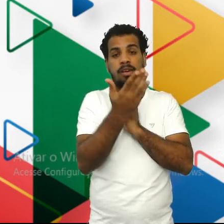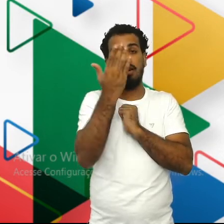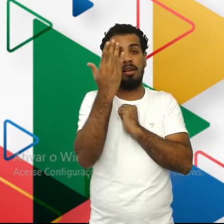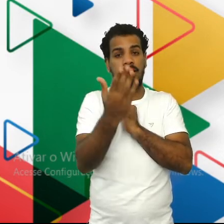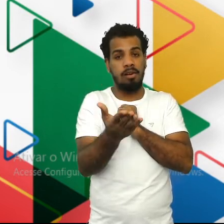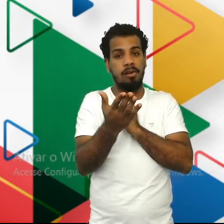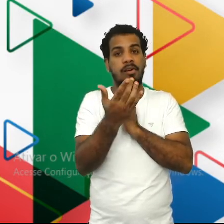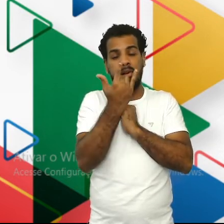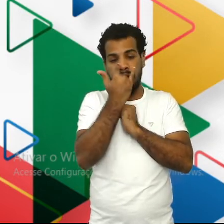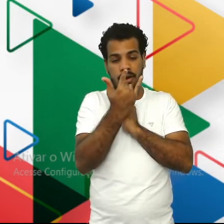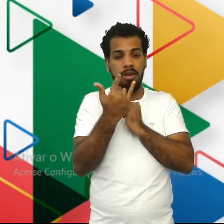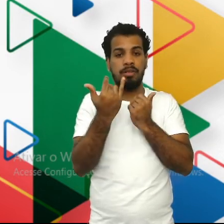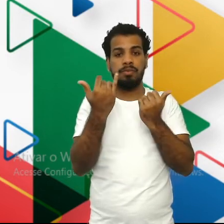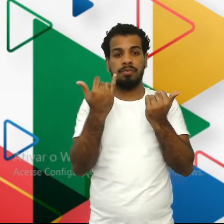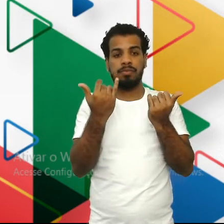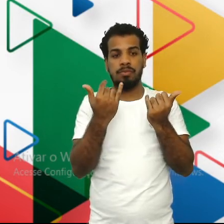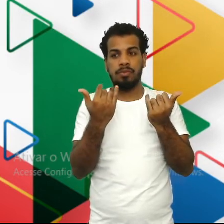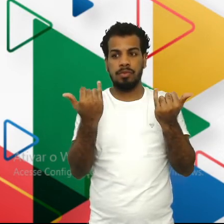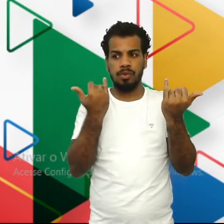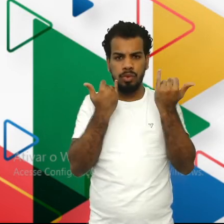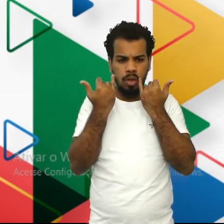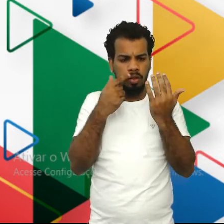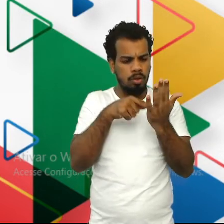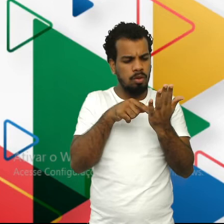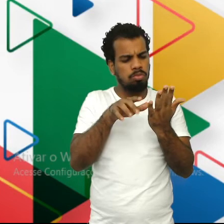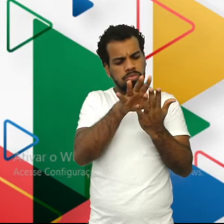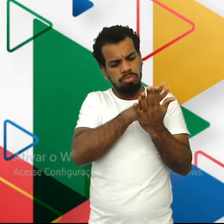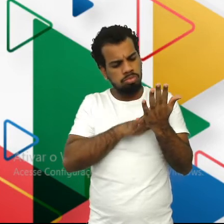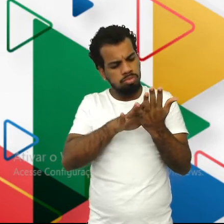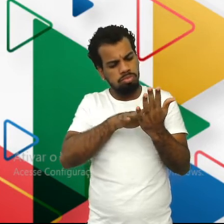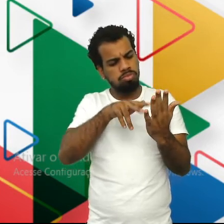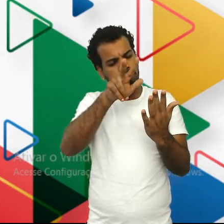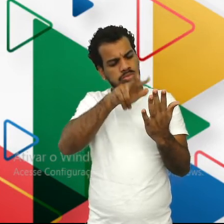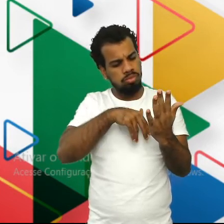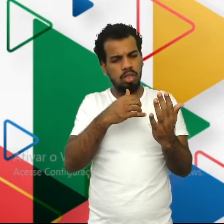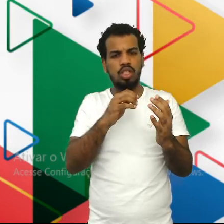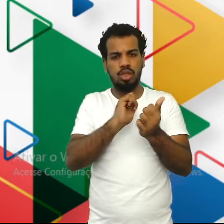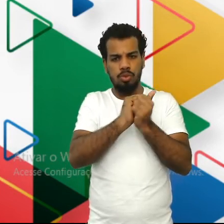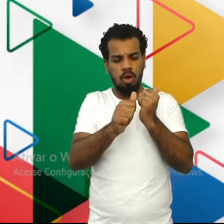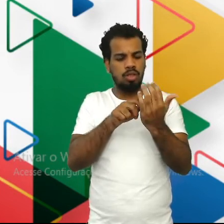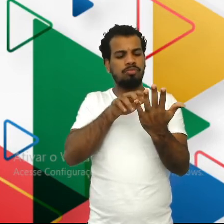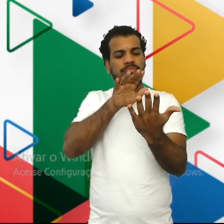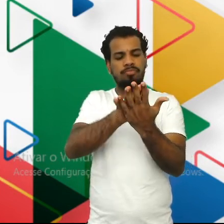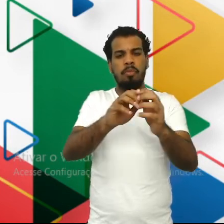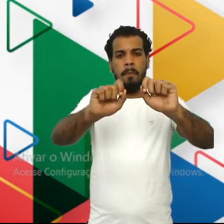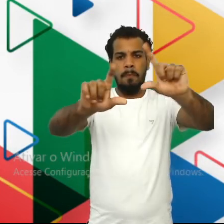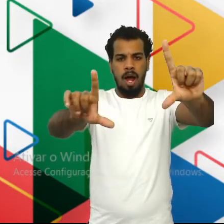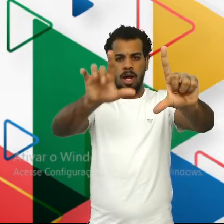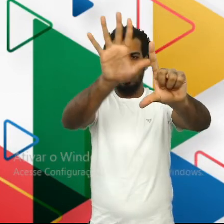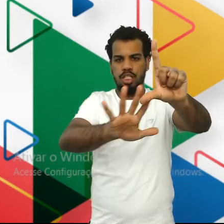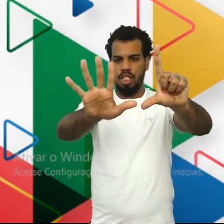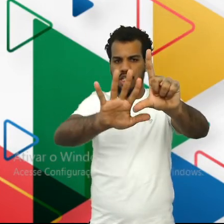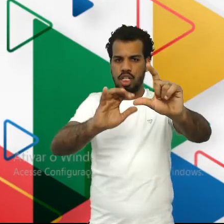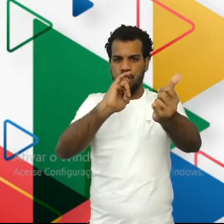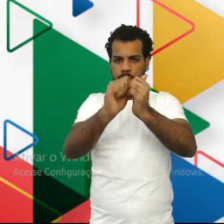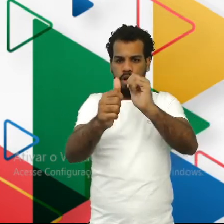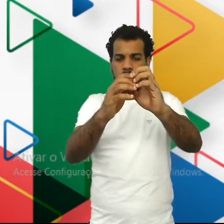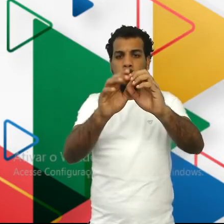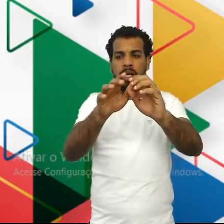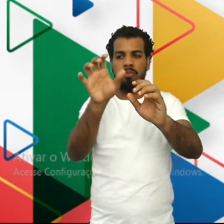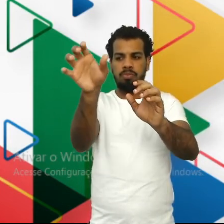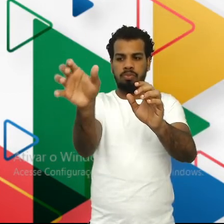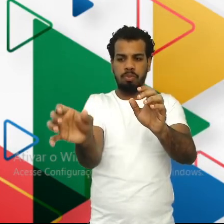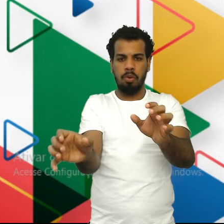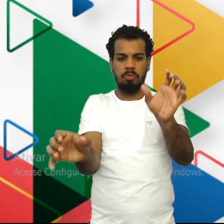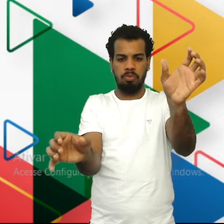começar a olhar as notícias que estão ao redor. No que você vai olhar as notícias que estão ao redor, você vai encontrar a